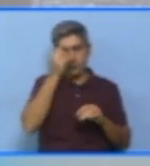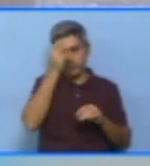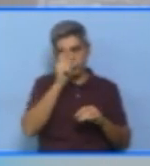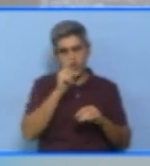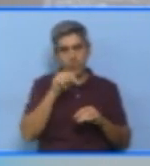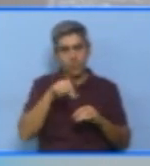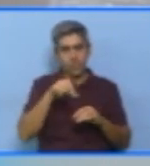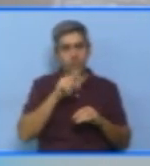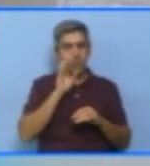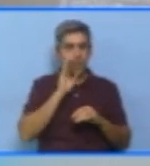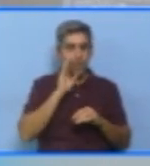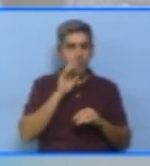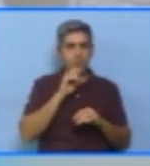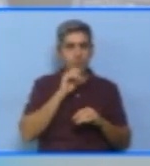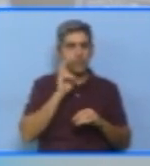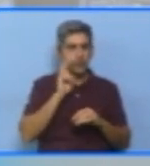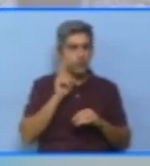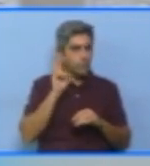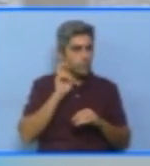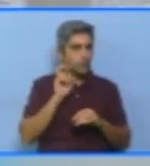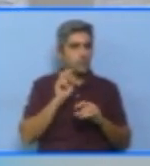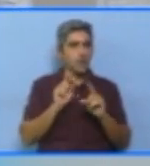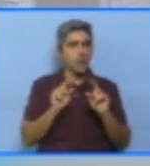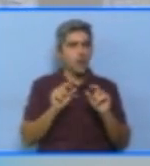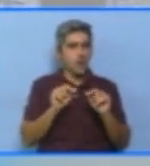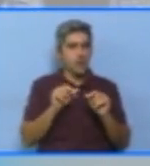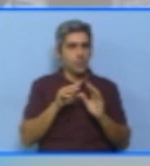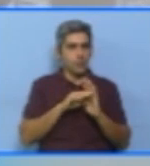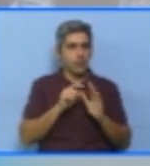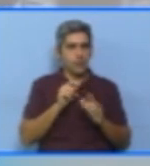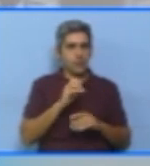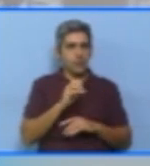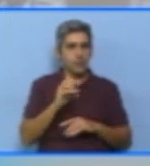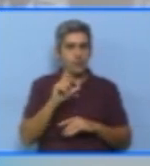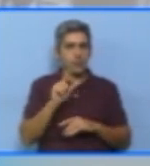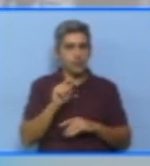que ainda hoje, mais logo, pode acompanhar a edição rádio do programa